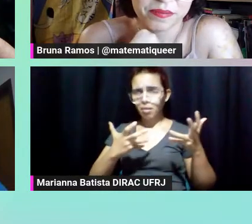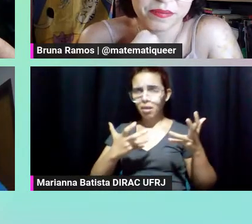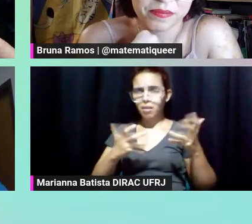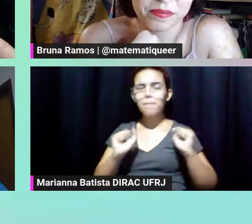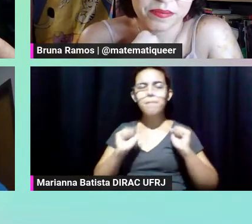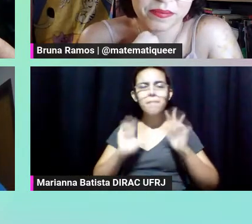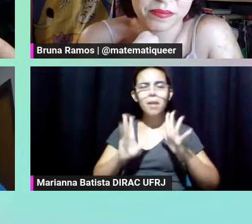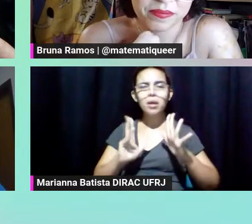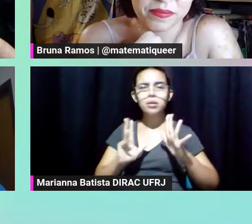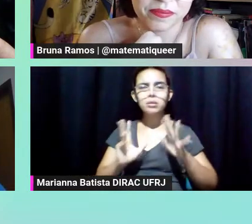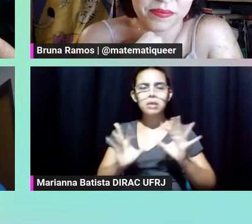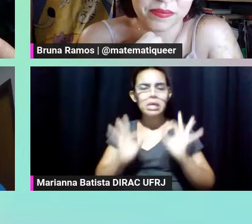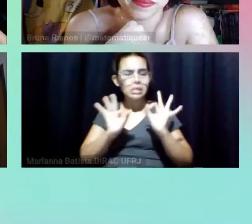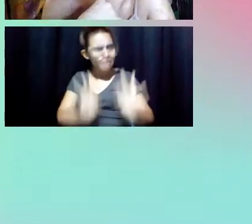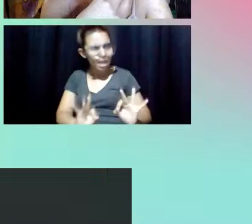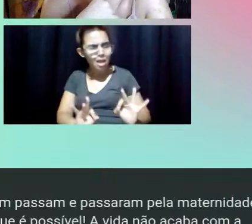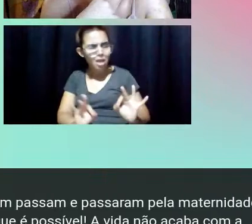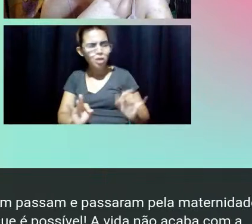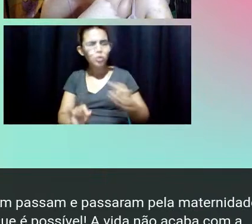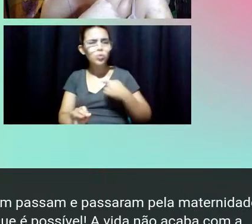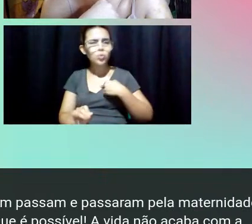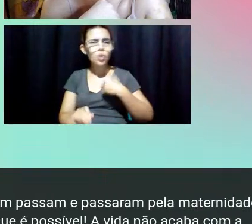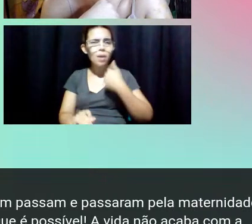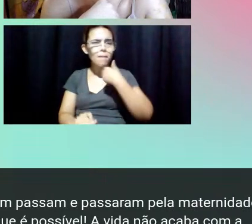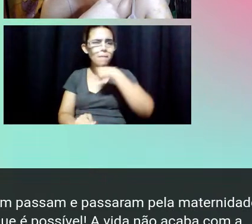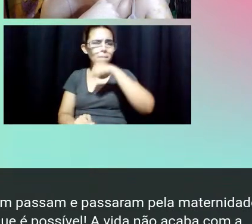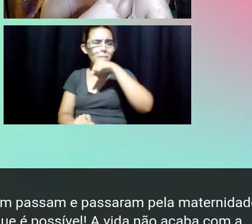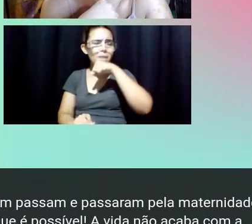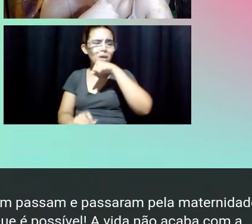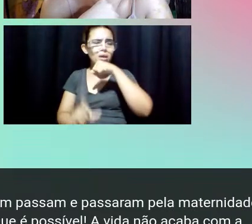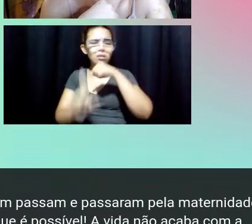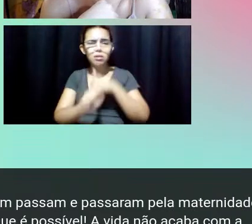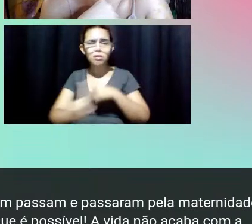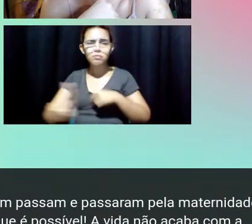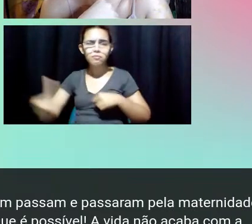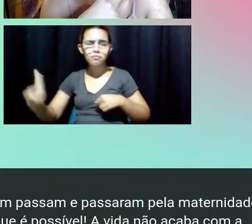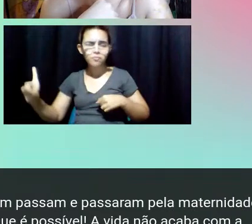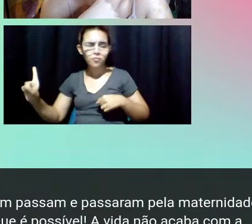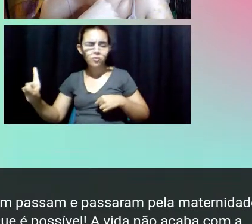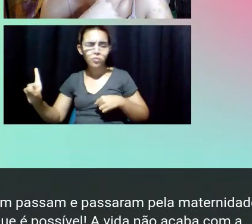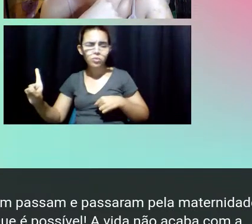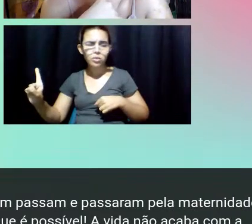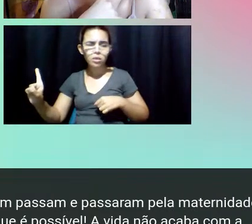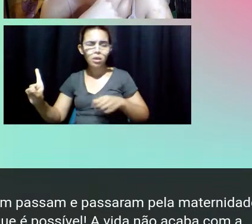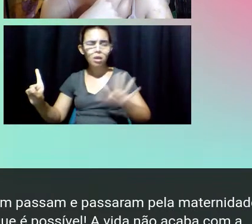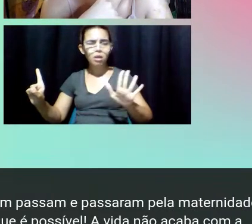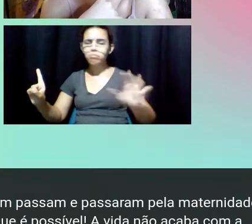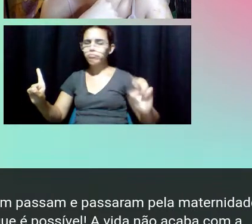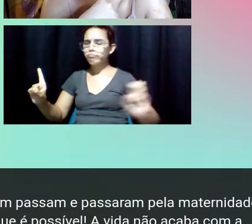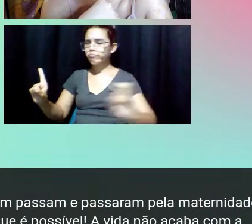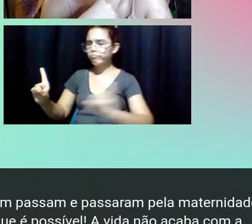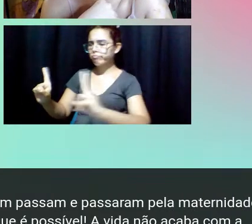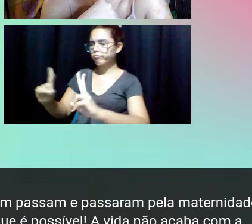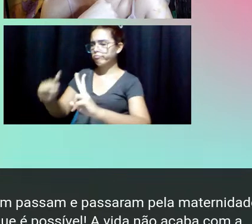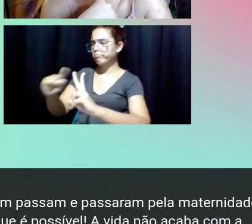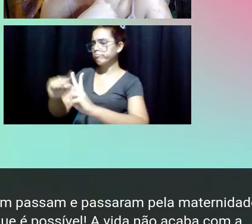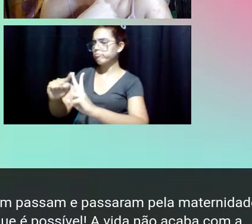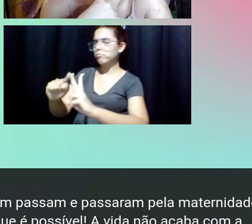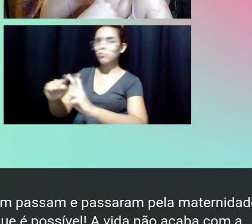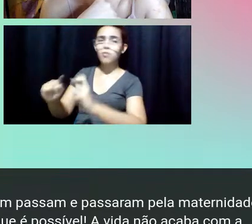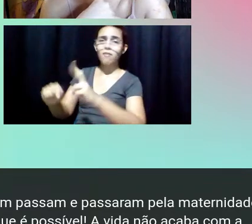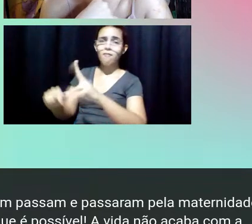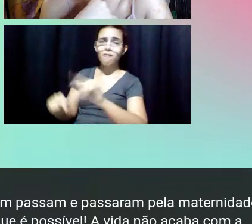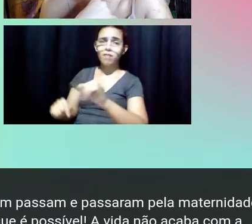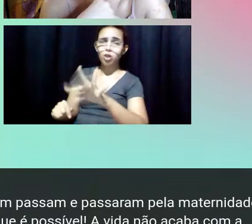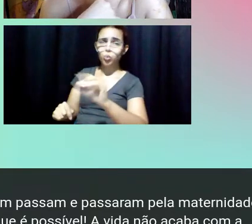tá fora, mas tá tudo, vocês estão bem cuidados. Aí o Vitor, meu segundo, falou assim, mãe, só tem uma coisa, hein? Quando a senhora